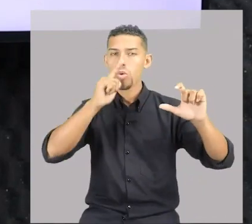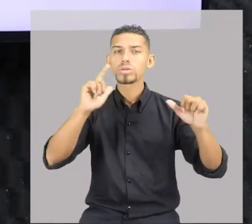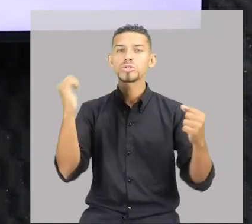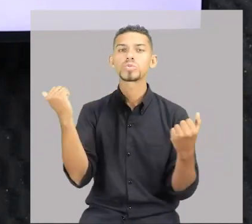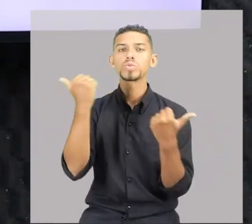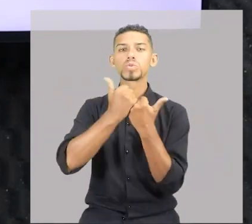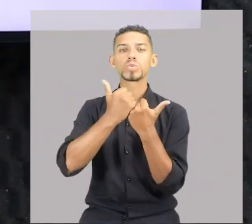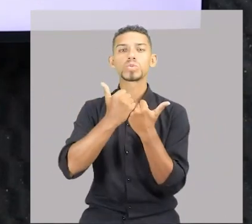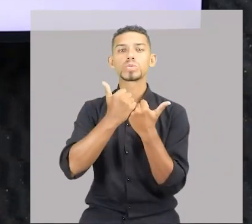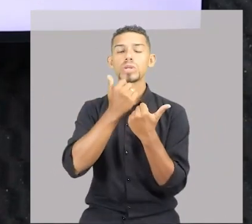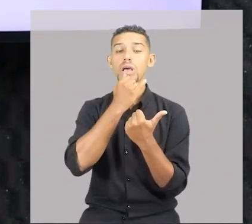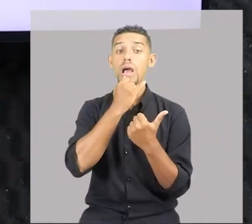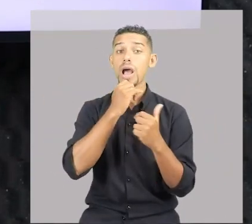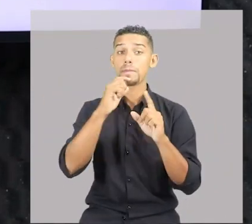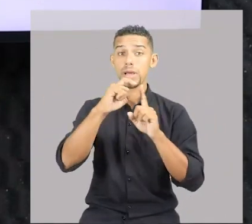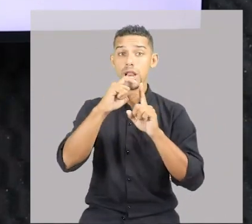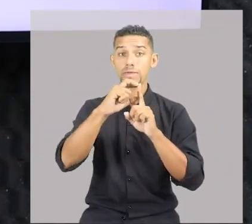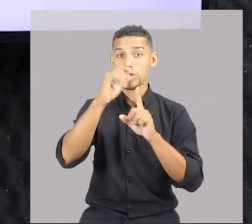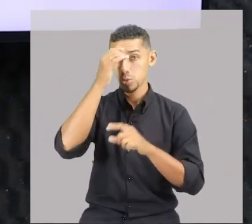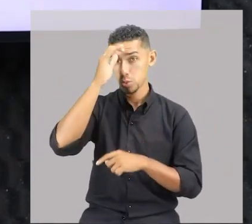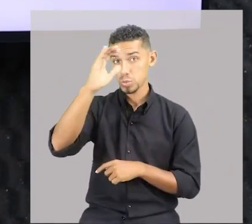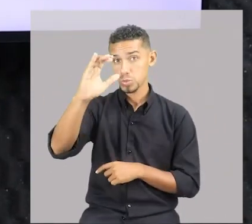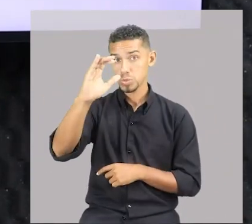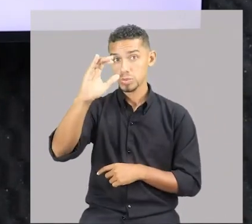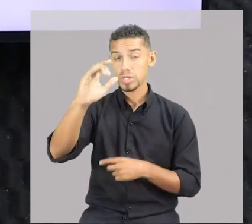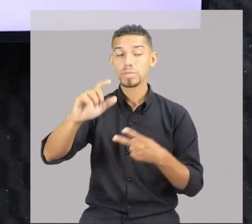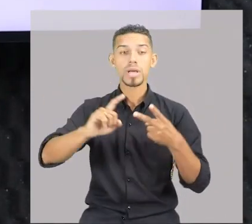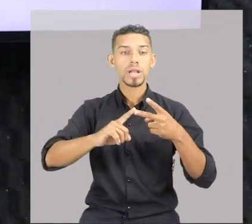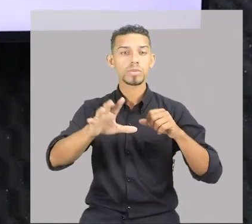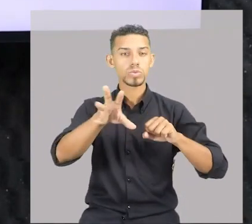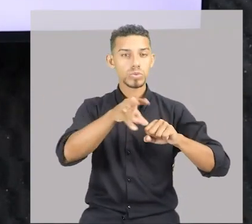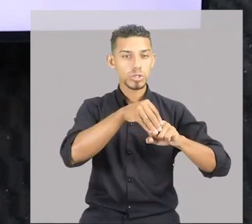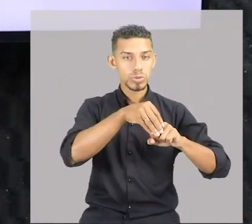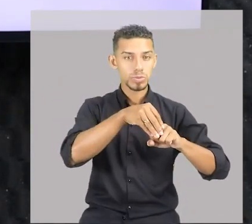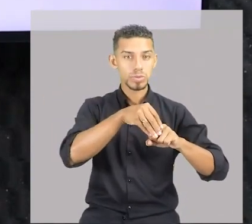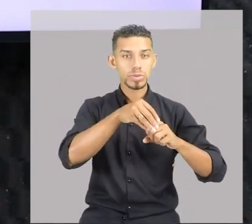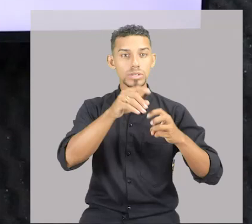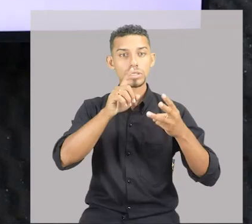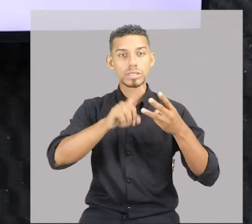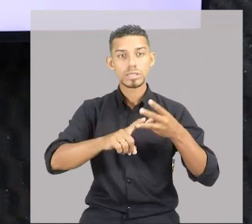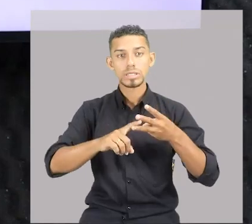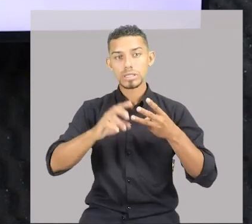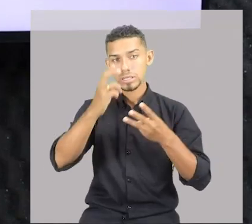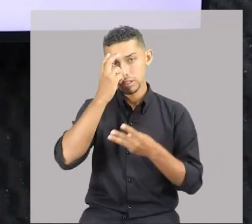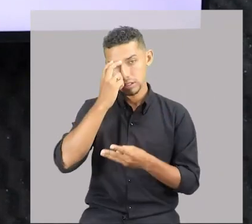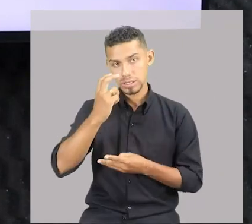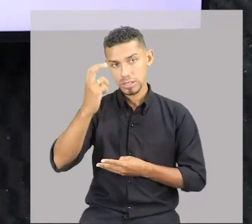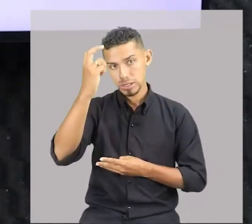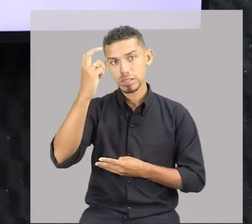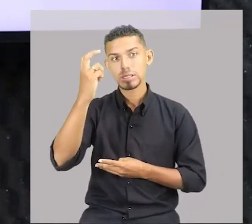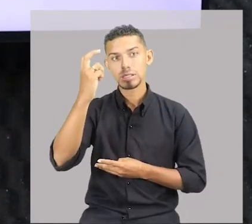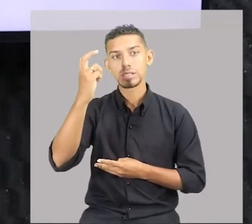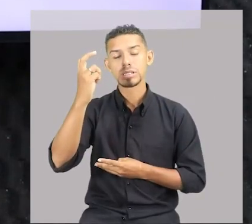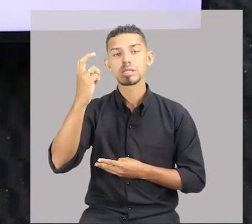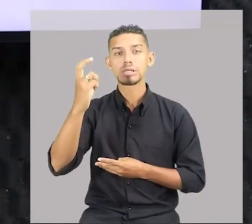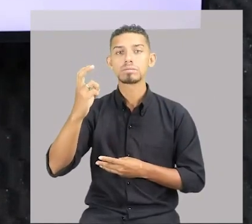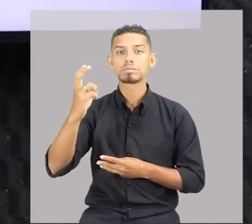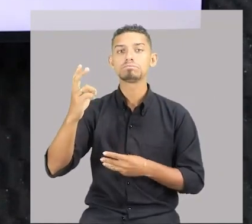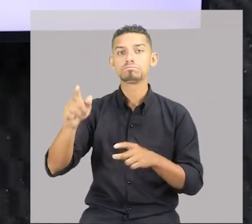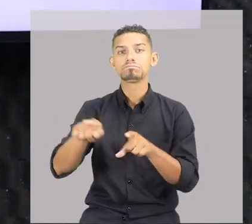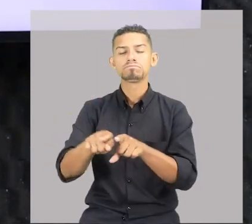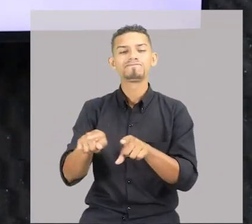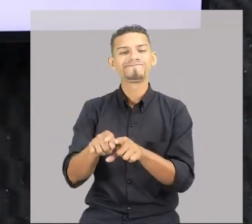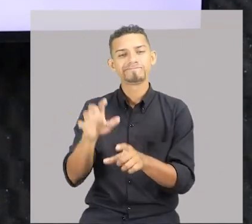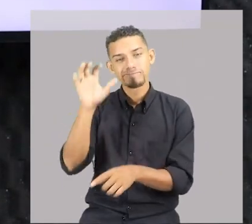substituir a palavra cultura pela palavra conhecimento, pela palavra inteligência, pela palavra sabedoria,